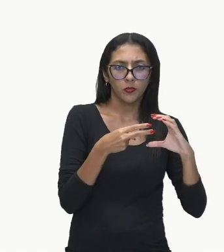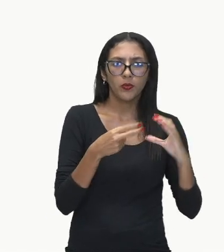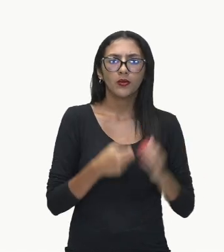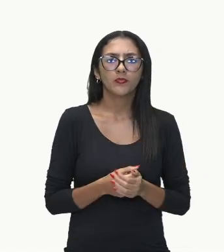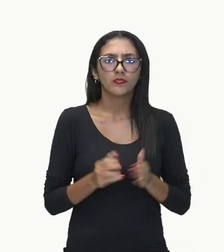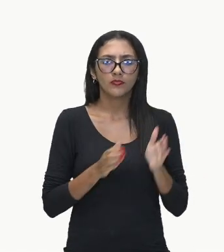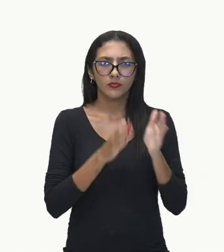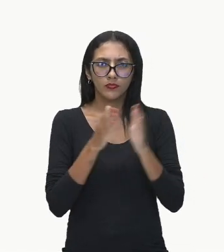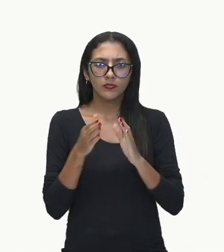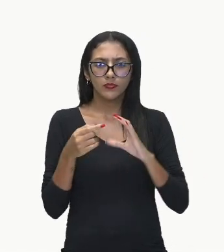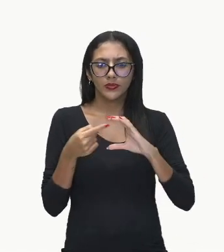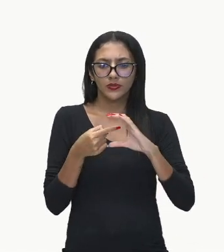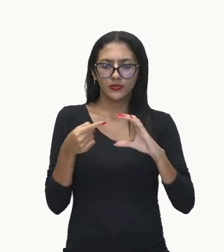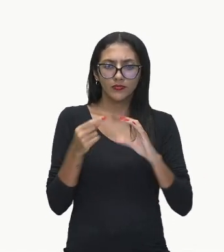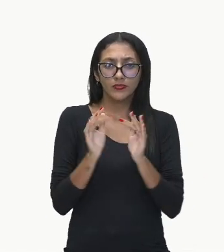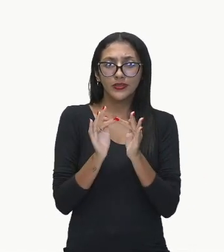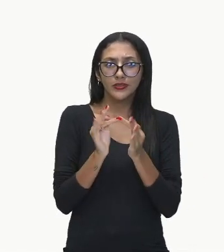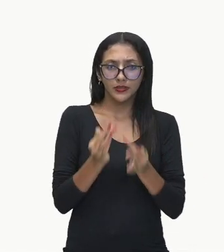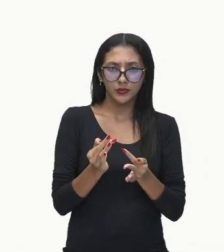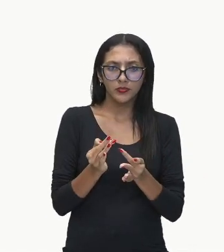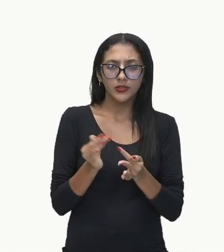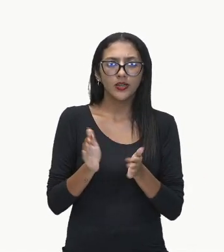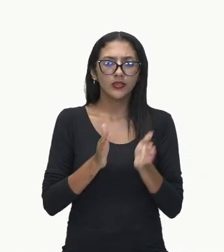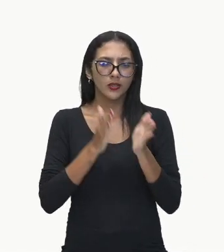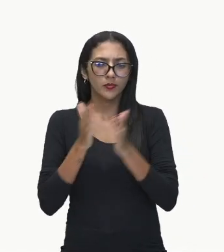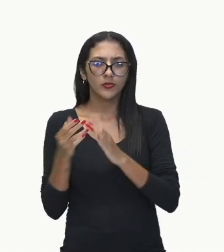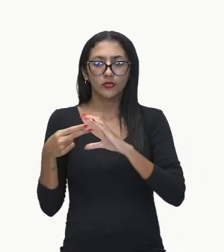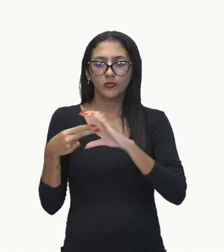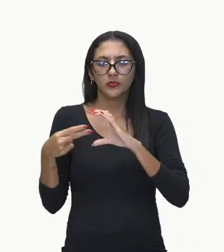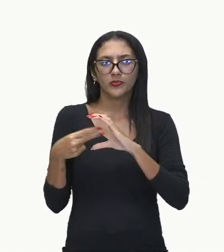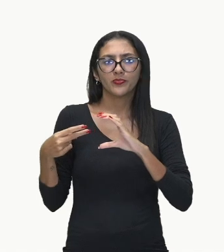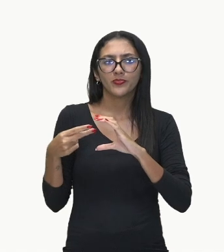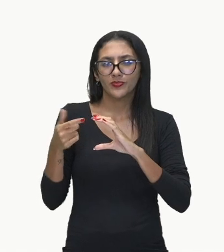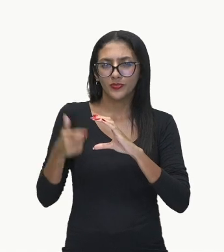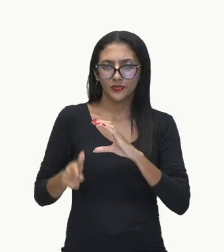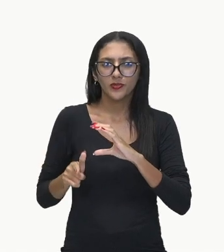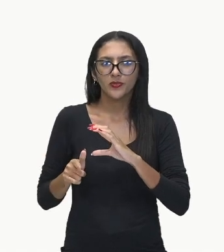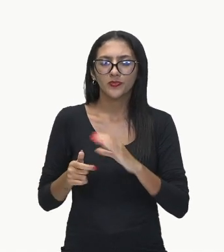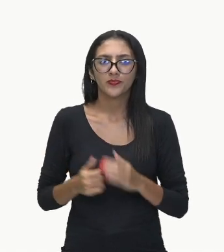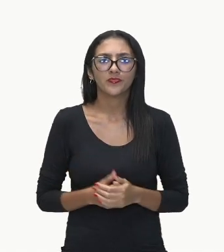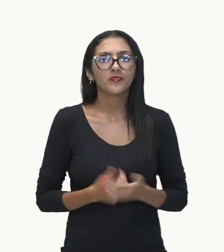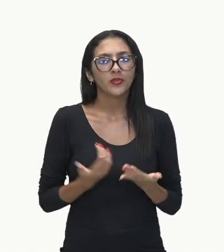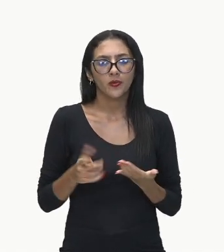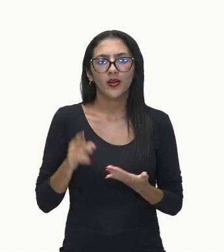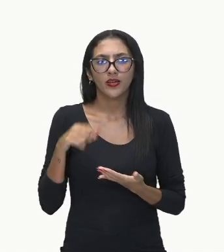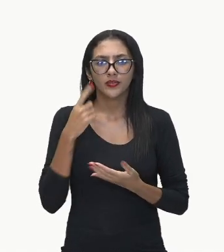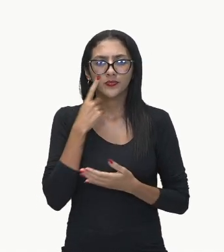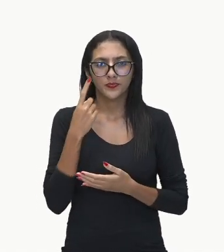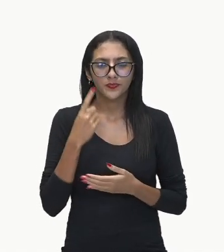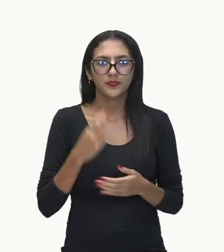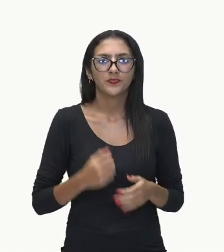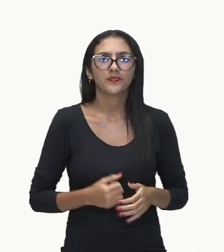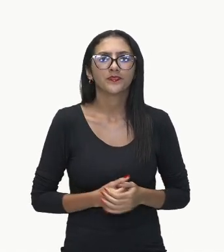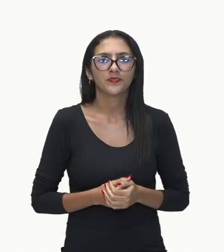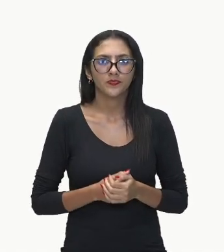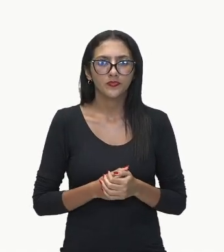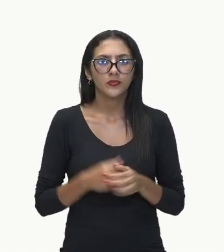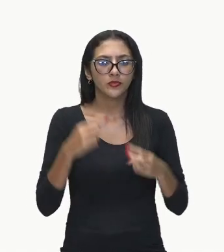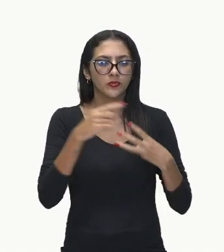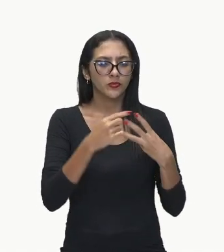dupla. Isso é um alcadieno conjugado. Então, essa é a classificação. Alcadienos, né?